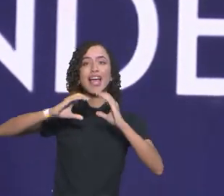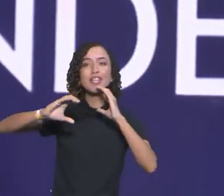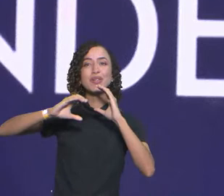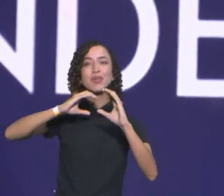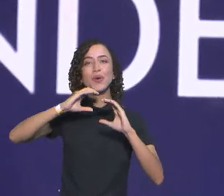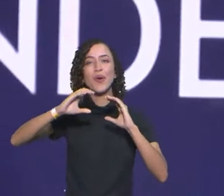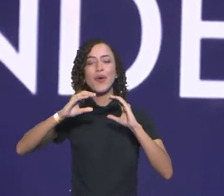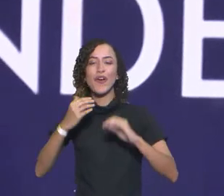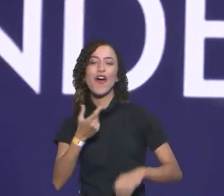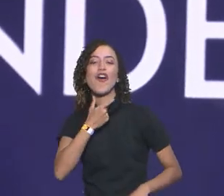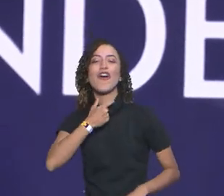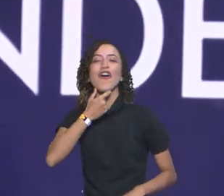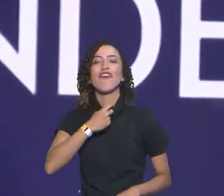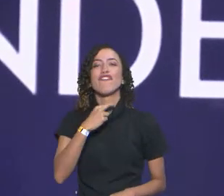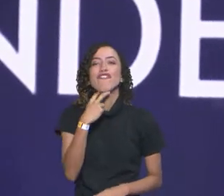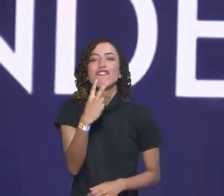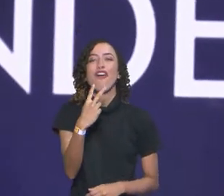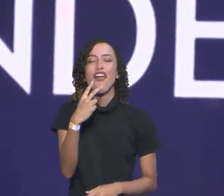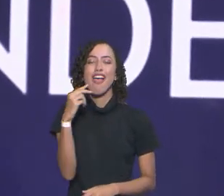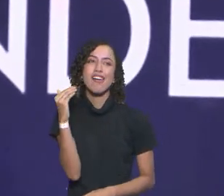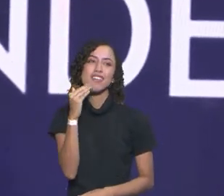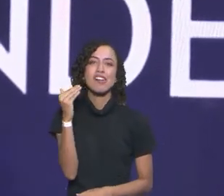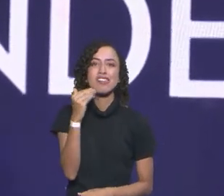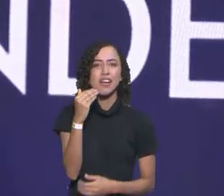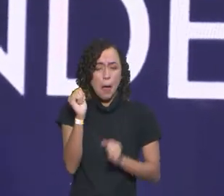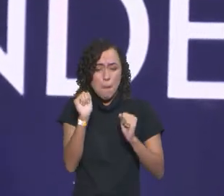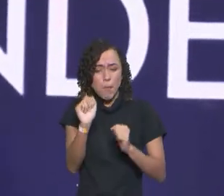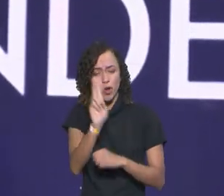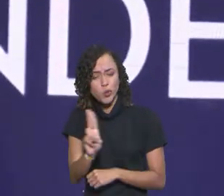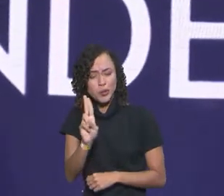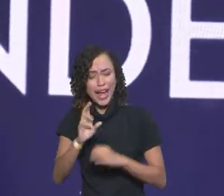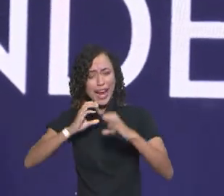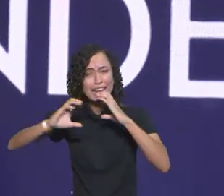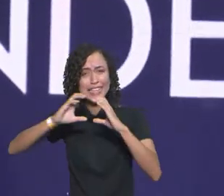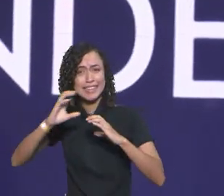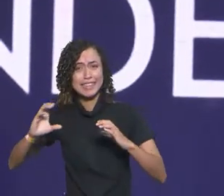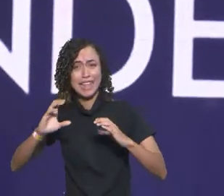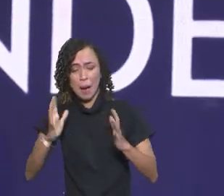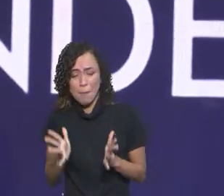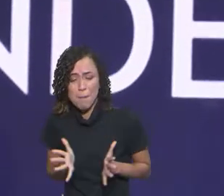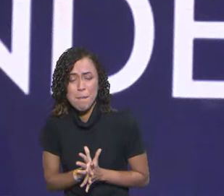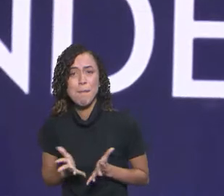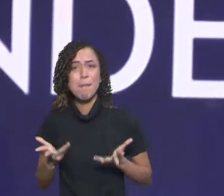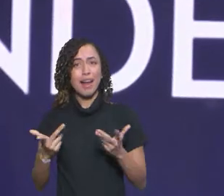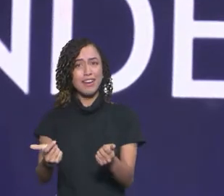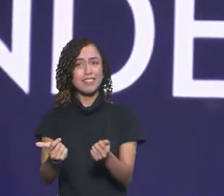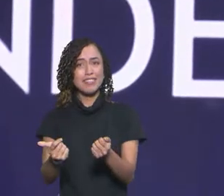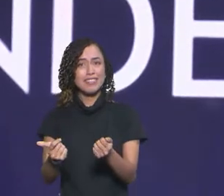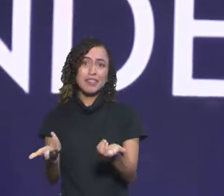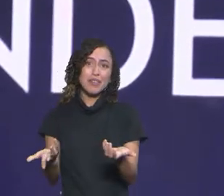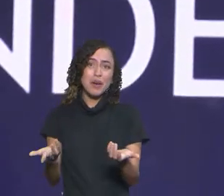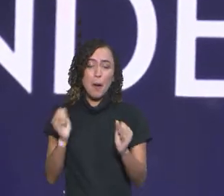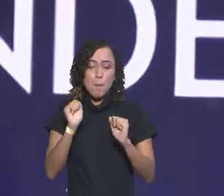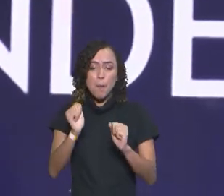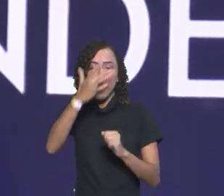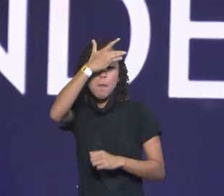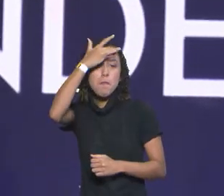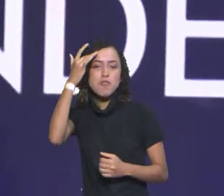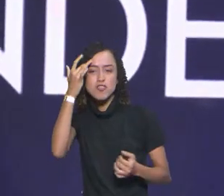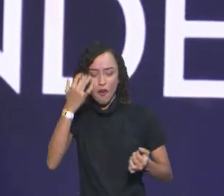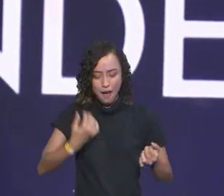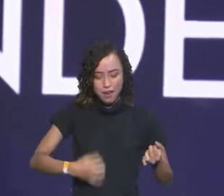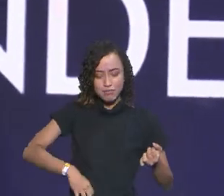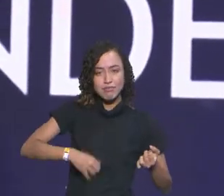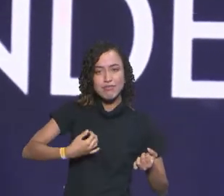com a voz mais desafinada se ele quiser e usa um início de louvor faltando quatro cordas de violão